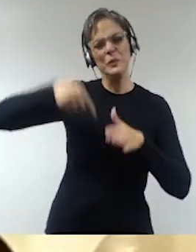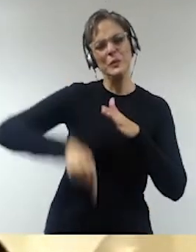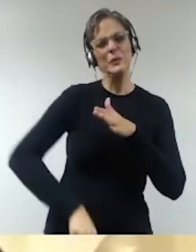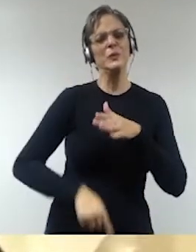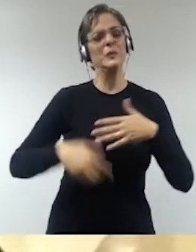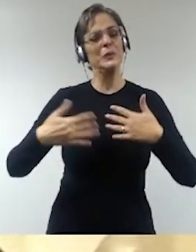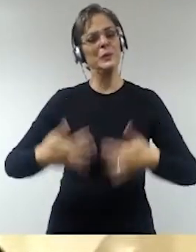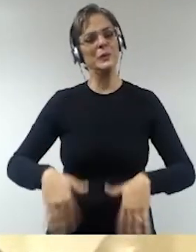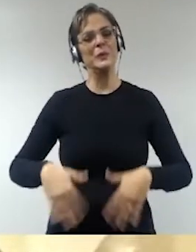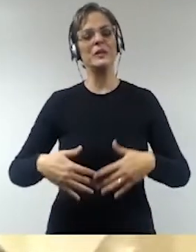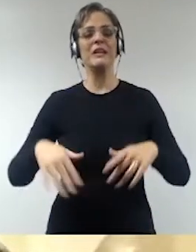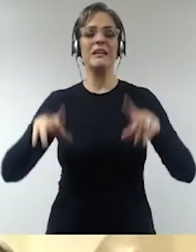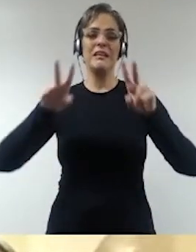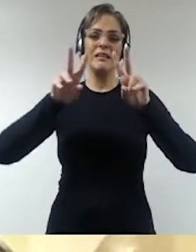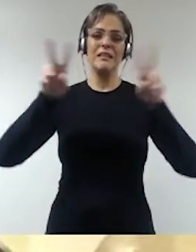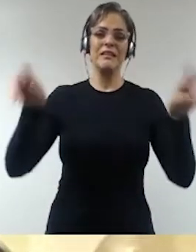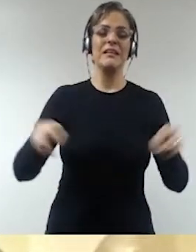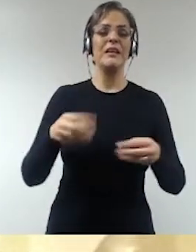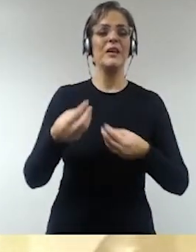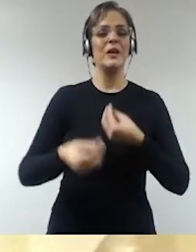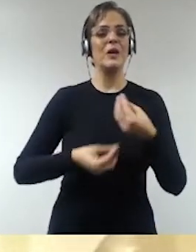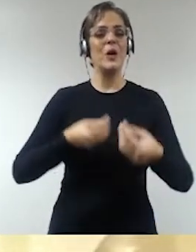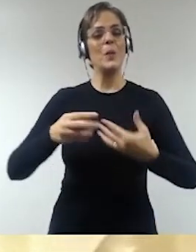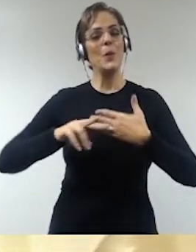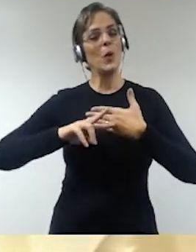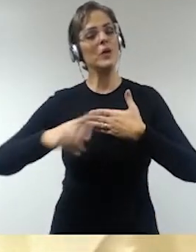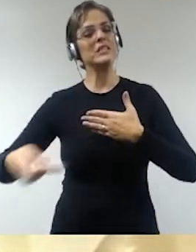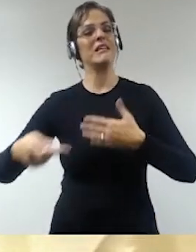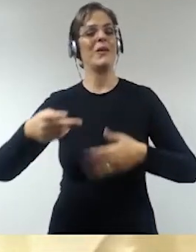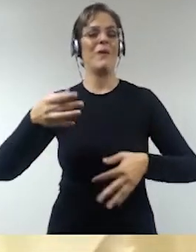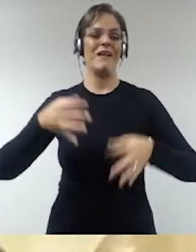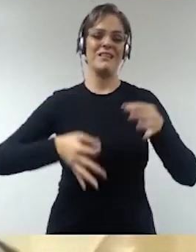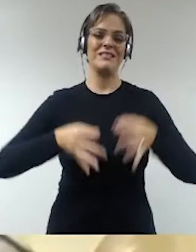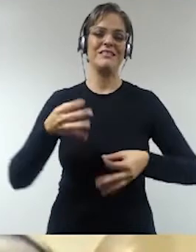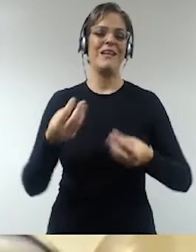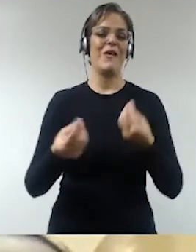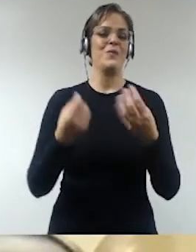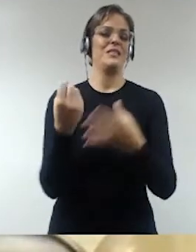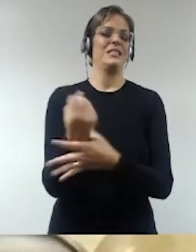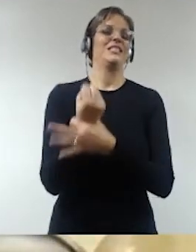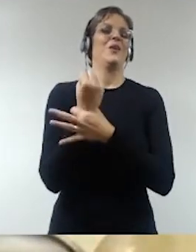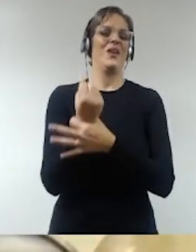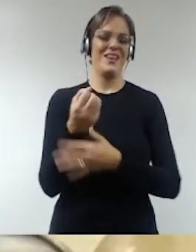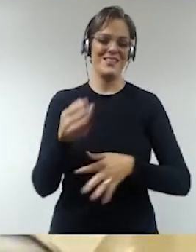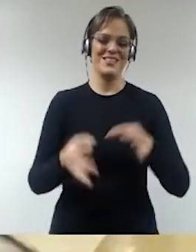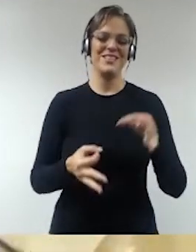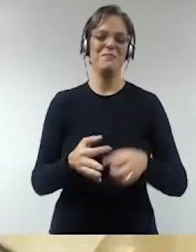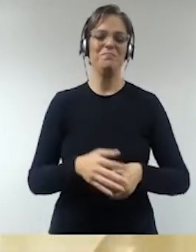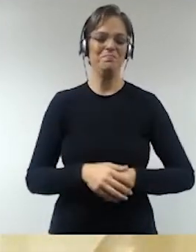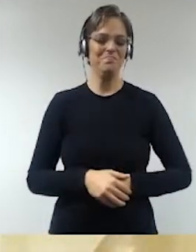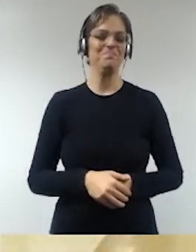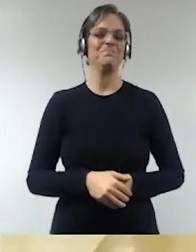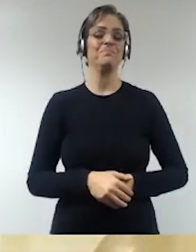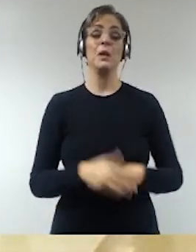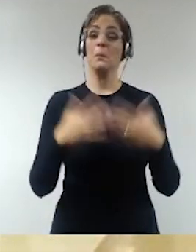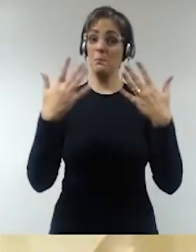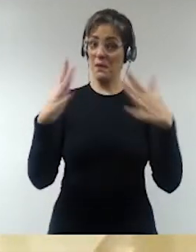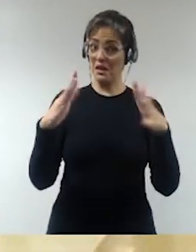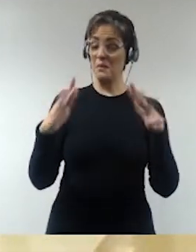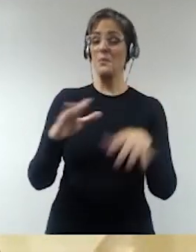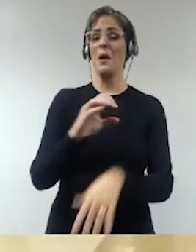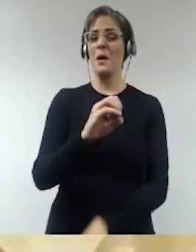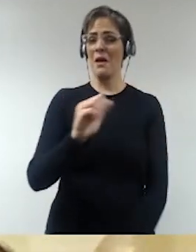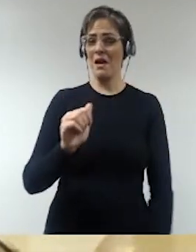expôs o tema do consequencialismo jurídico e de segurança jurídica. E gostaria de parabenizar a OAB pela